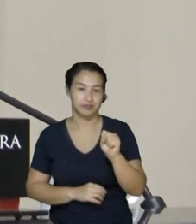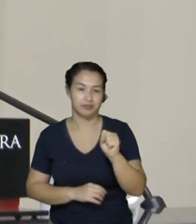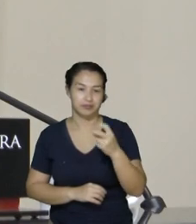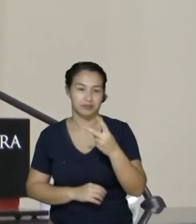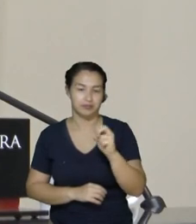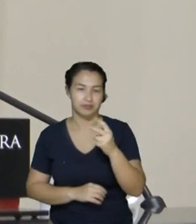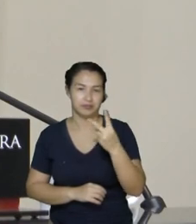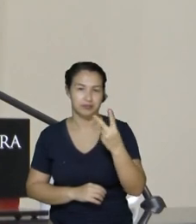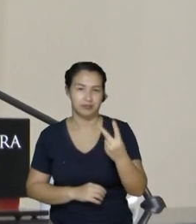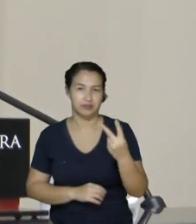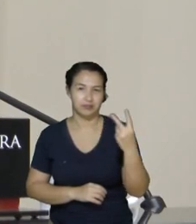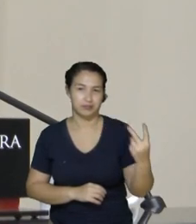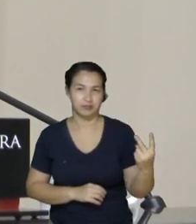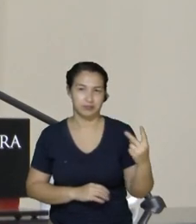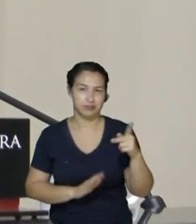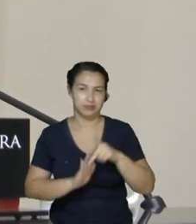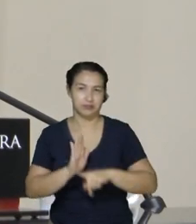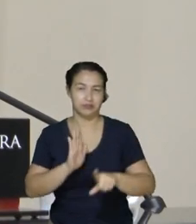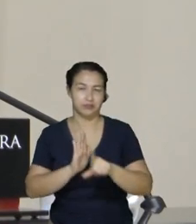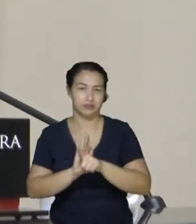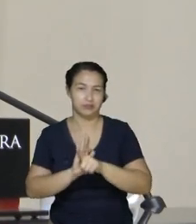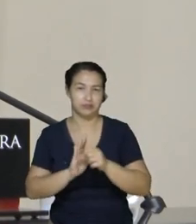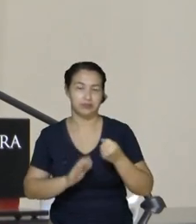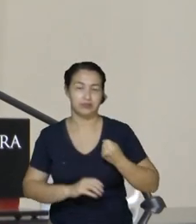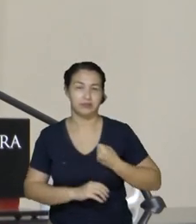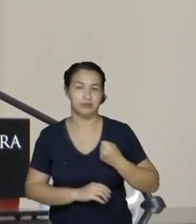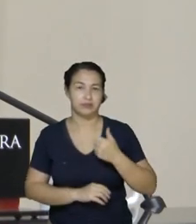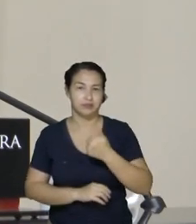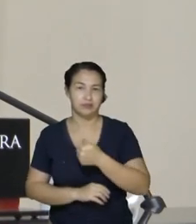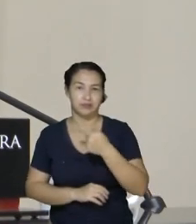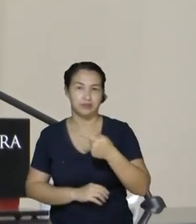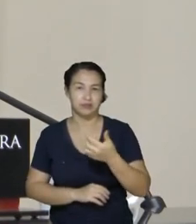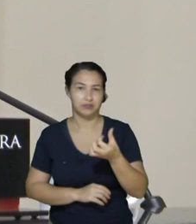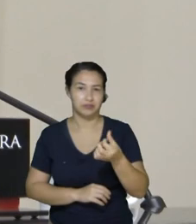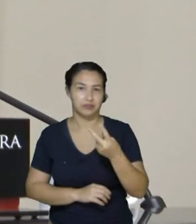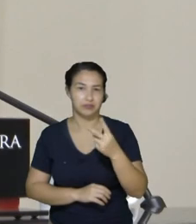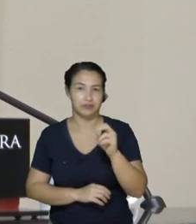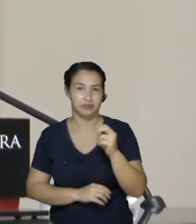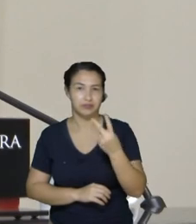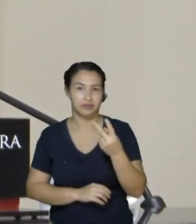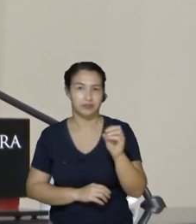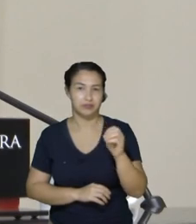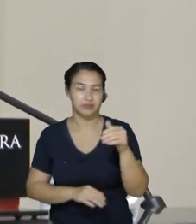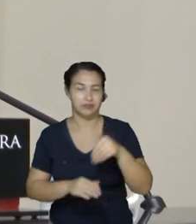1318-2022, aposto ao projeto de lei número 176-2020, com a seguinte